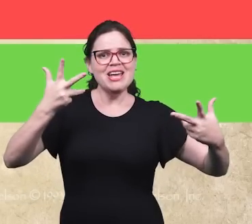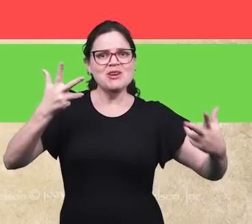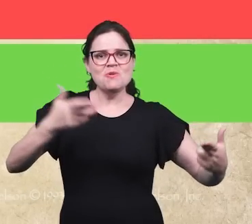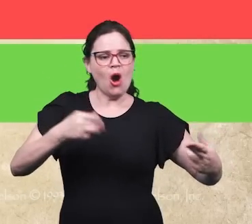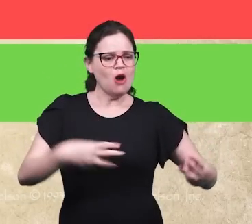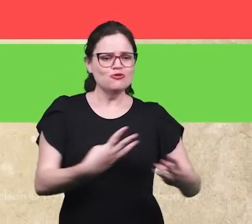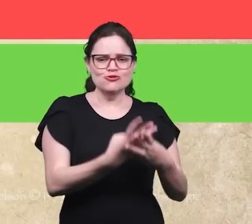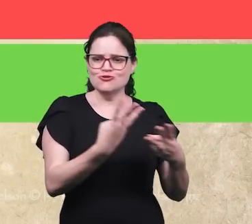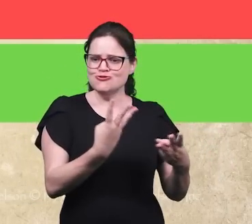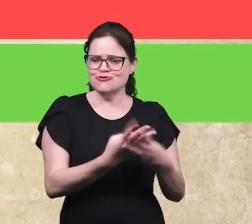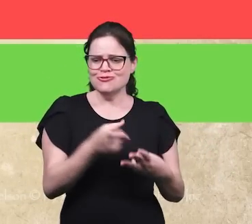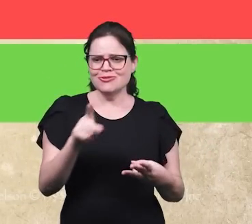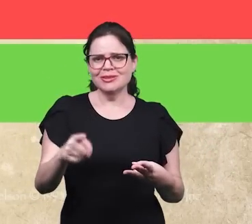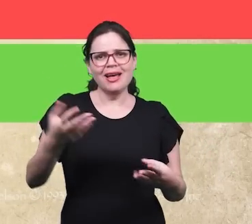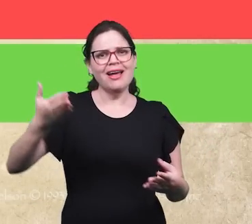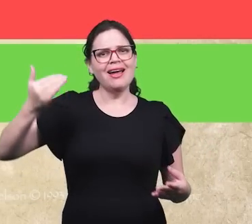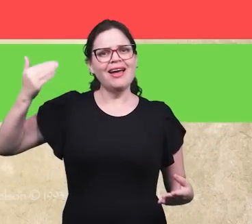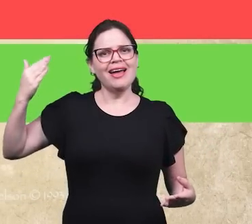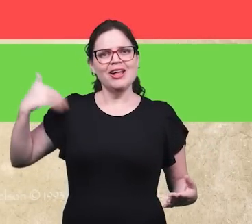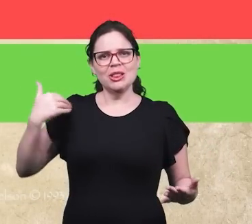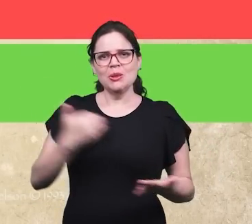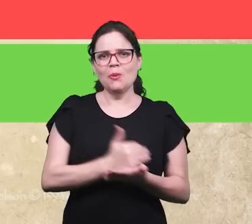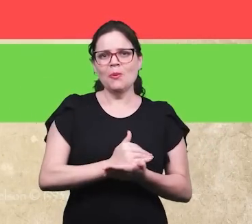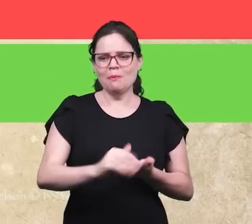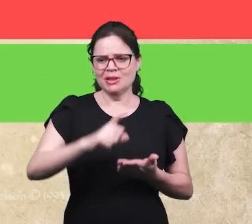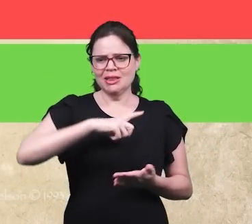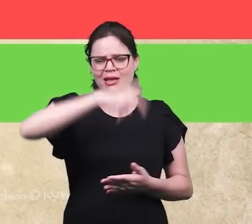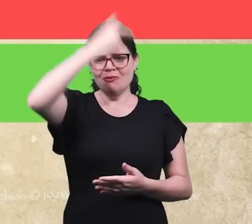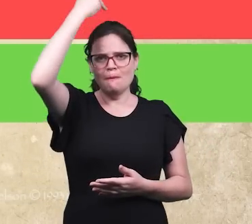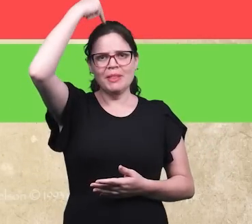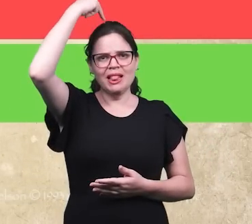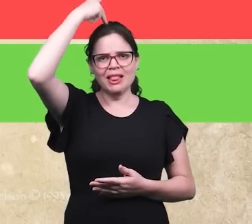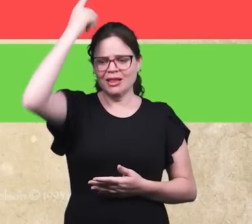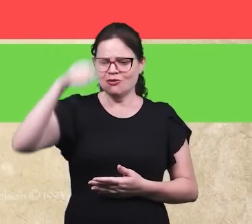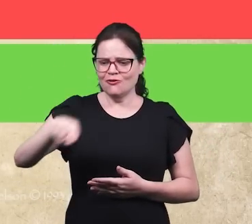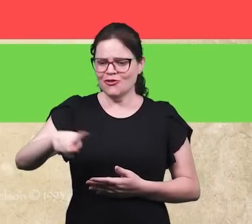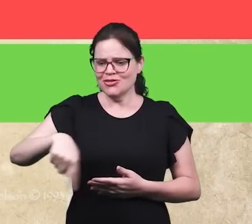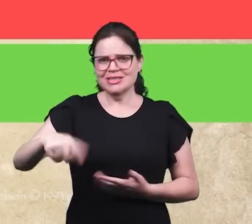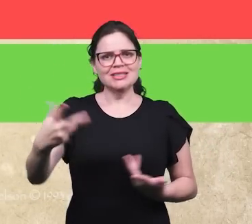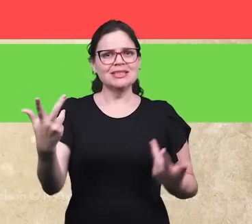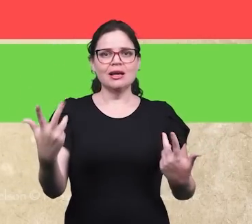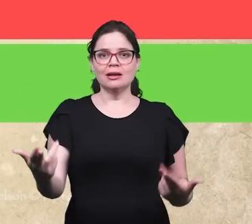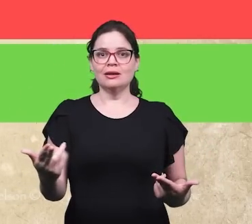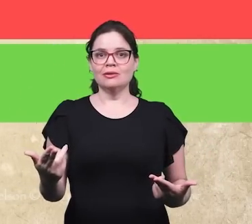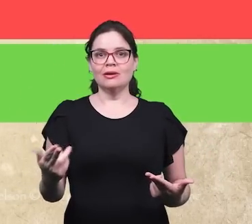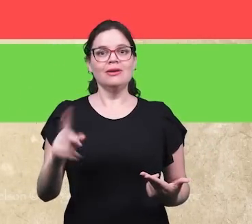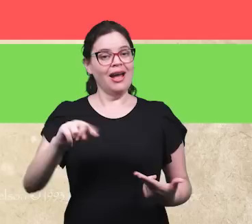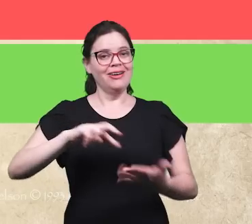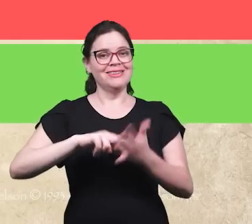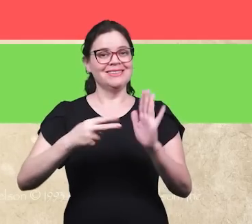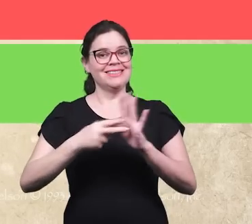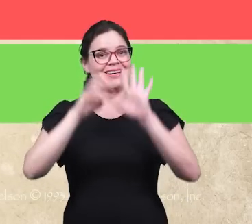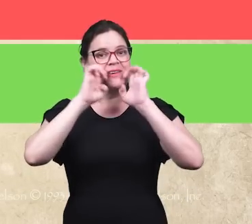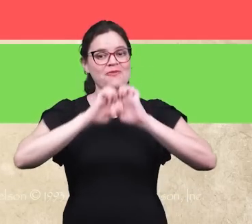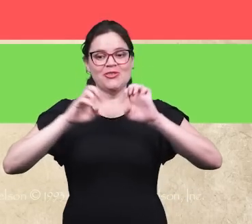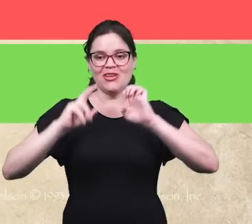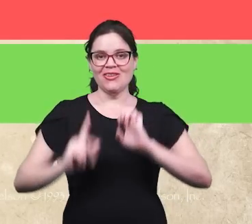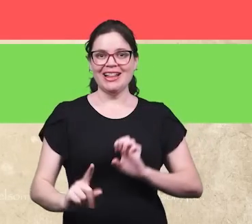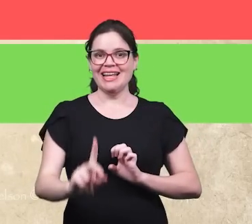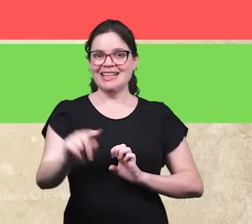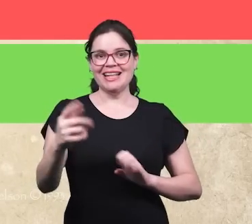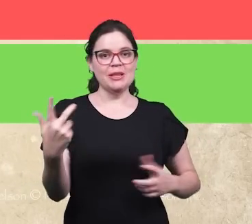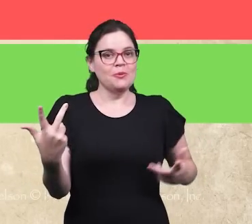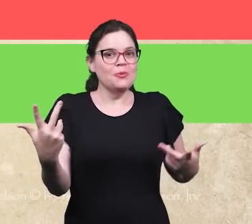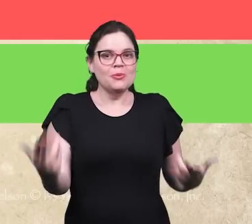da Judéia, lá do início, onde aconteceu o Pentecostes. E esse é o evangelho eterno. Nele não